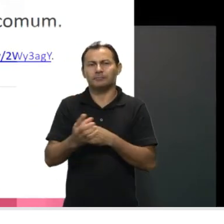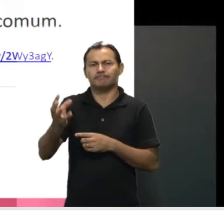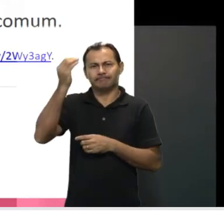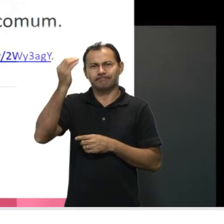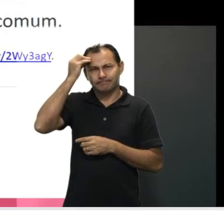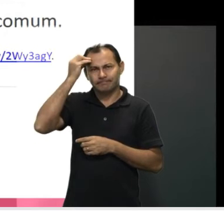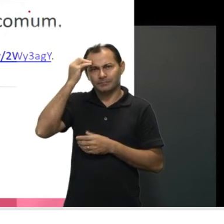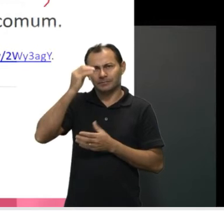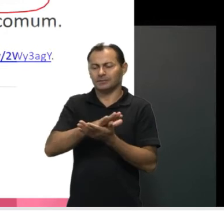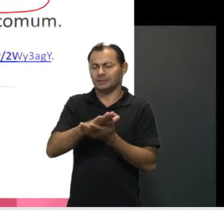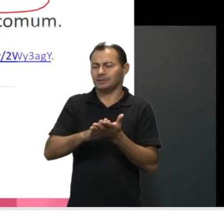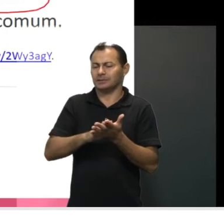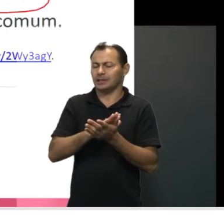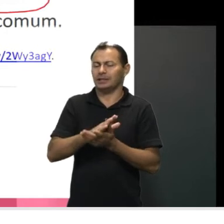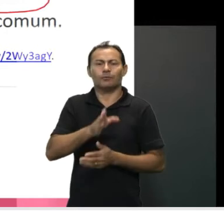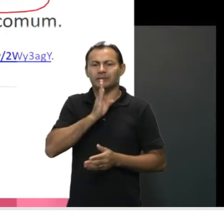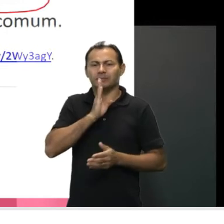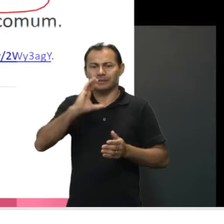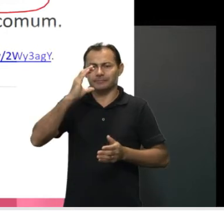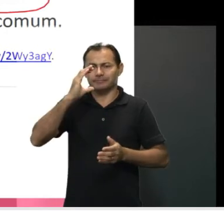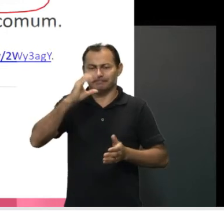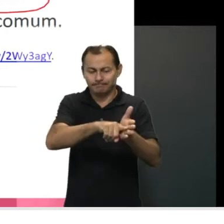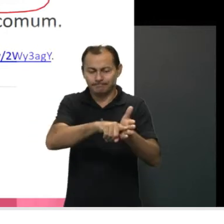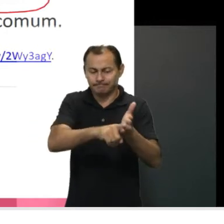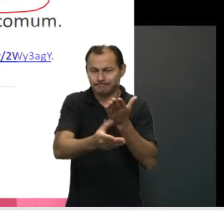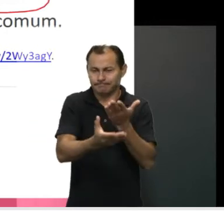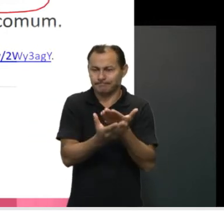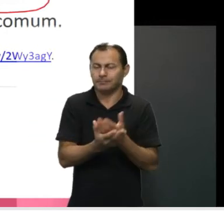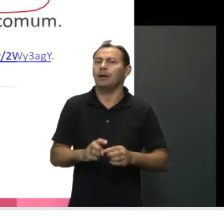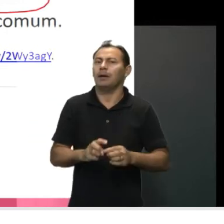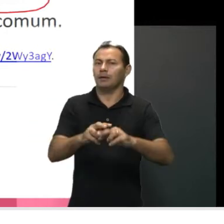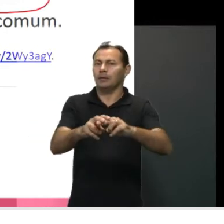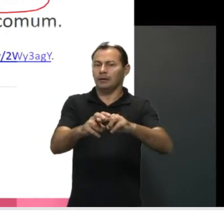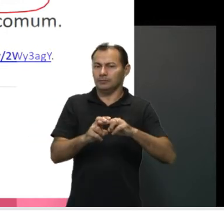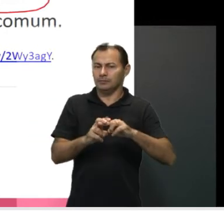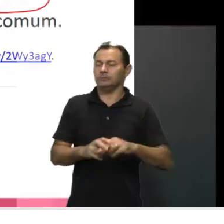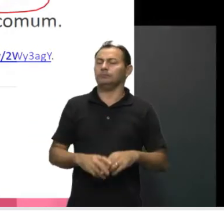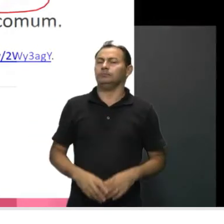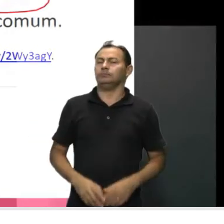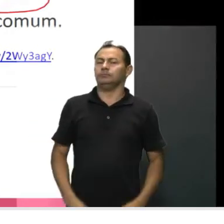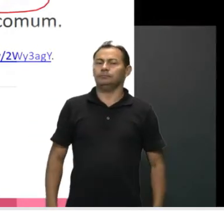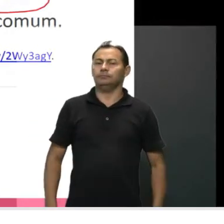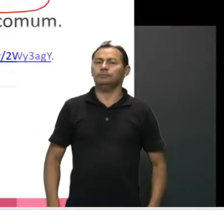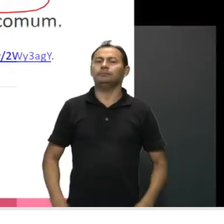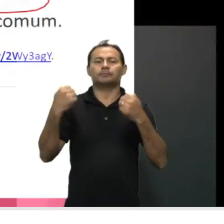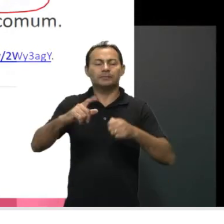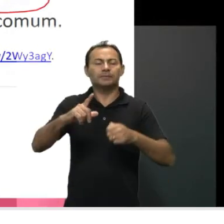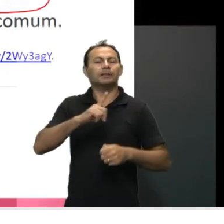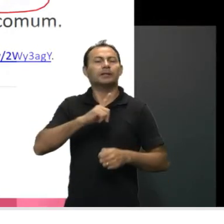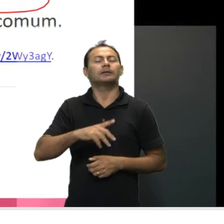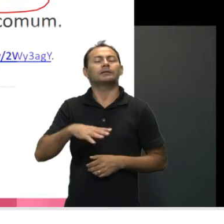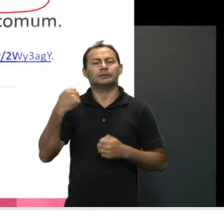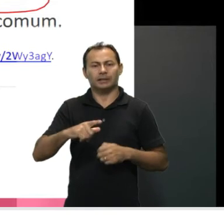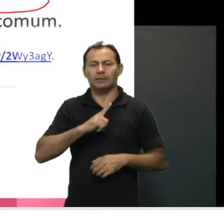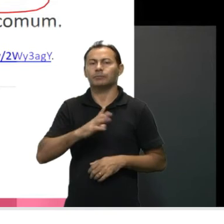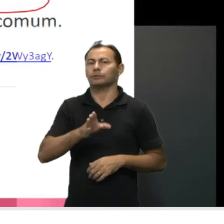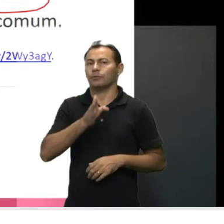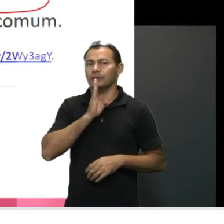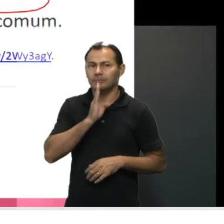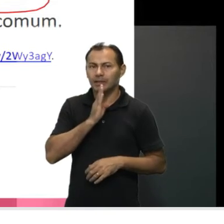né? Por isso que é necessário que tenhamos conhecimento para conflitar o que é do senso comum.